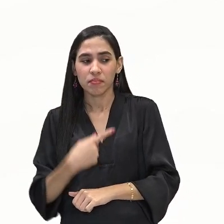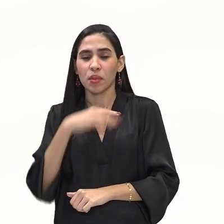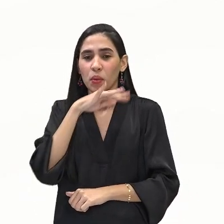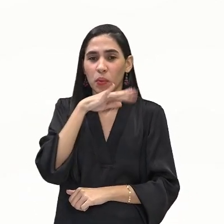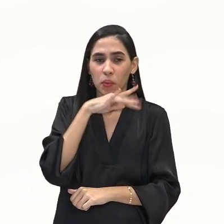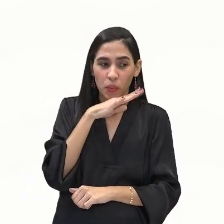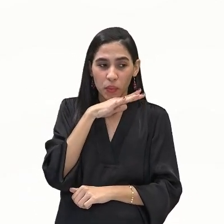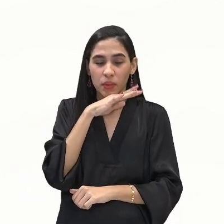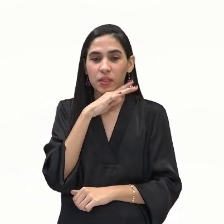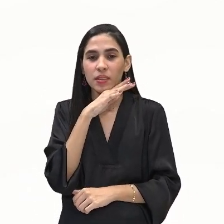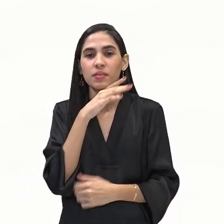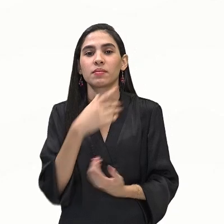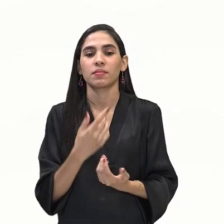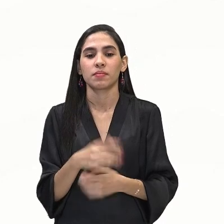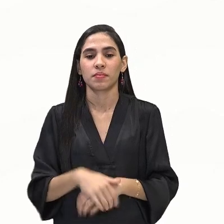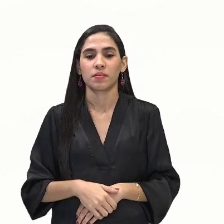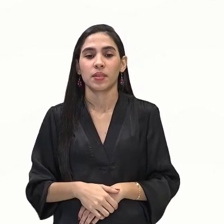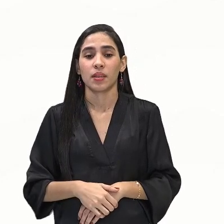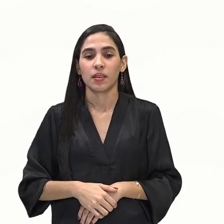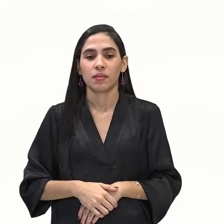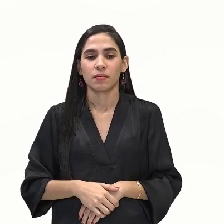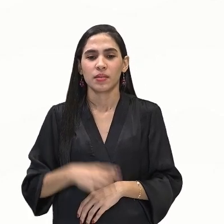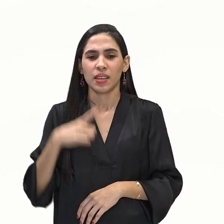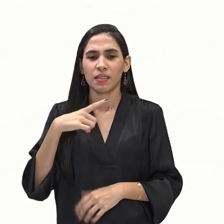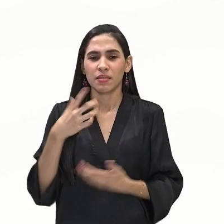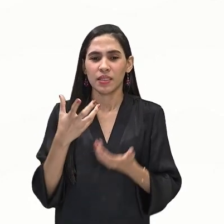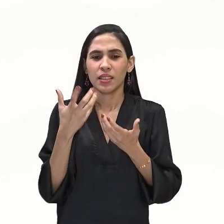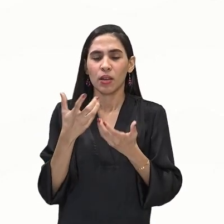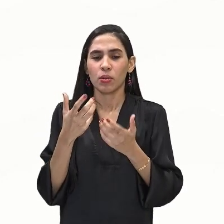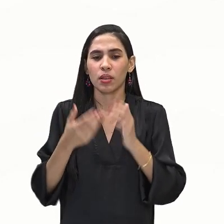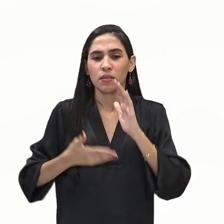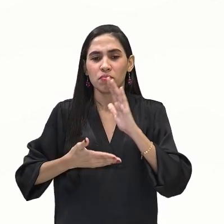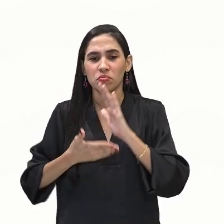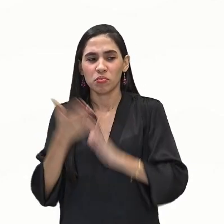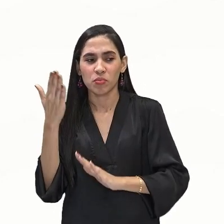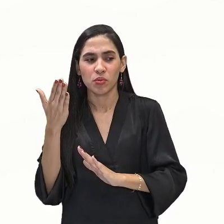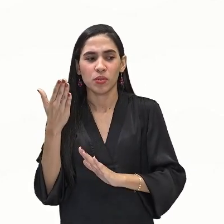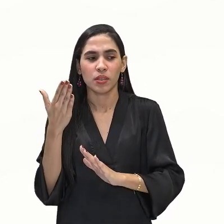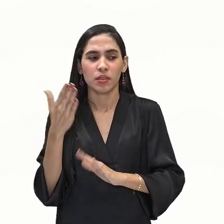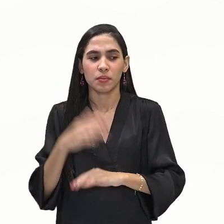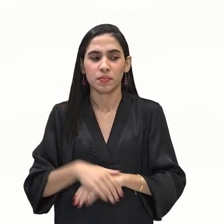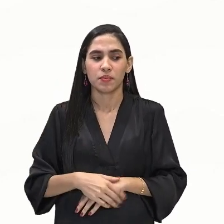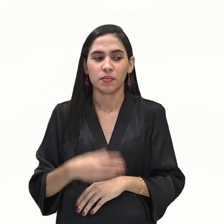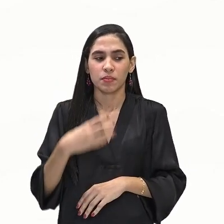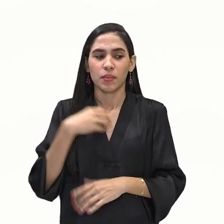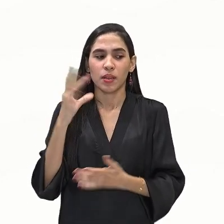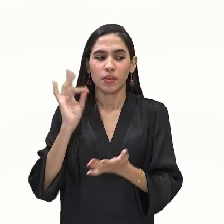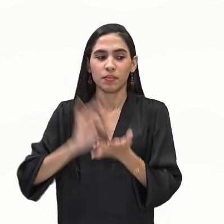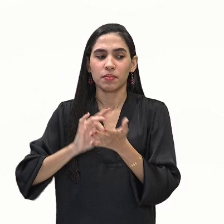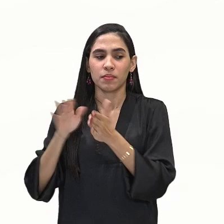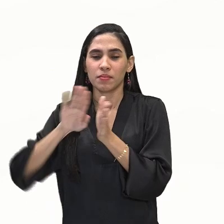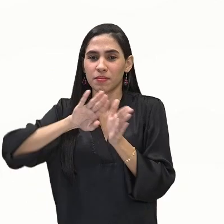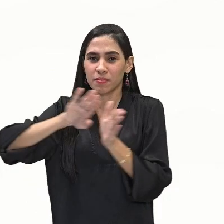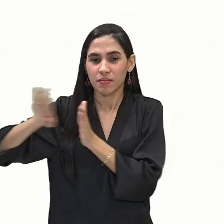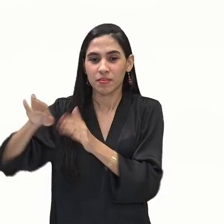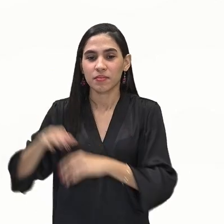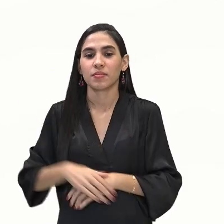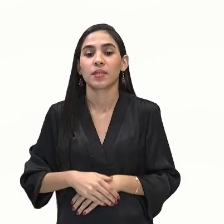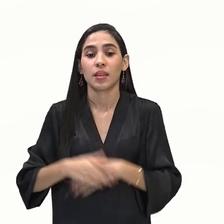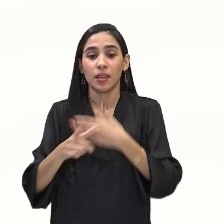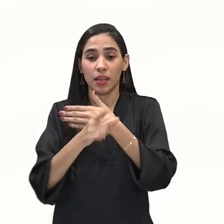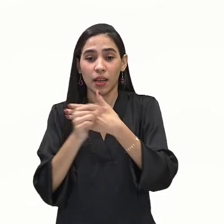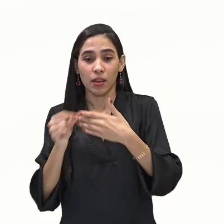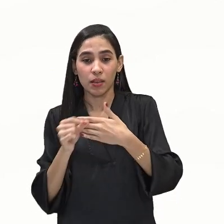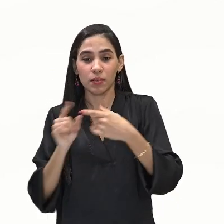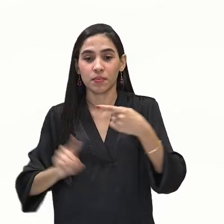pela fuga da realidade. E quais são os principais poetas dessa geração? Álvaro de